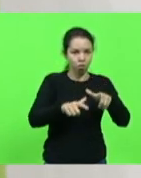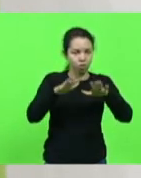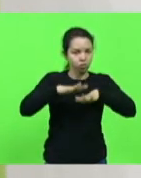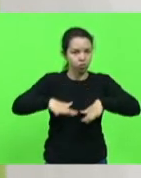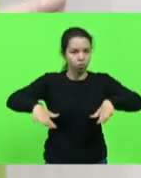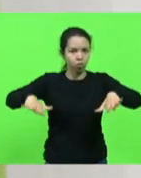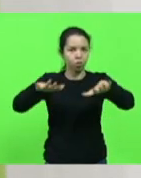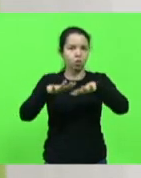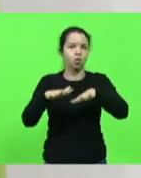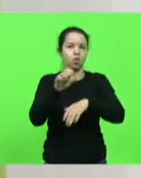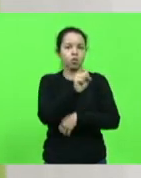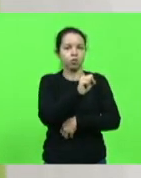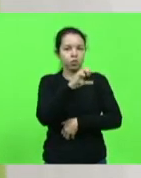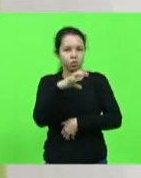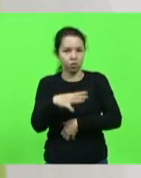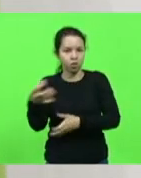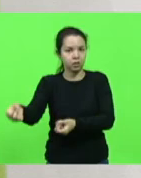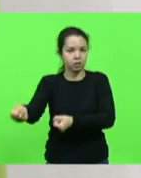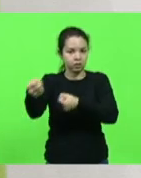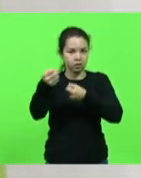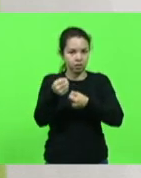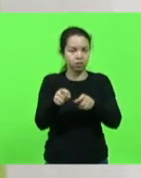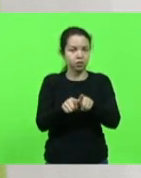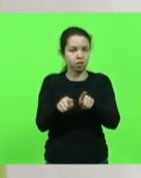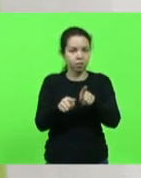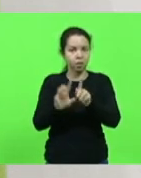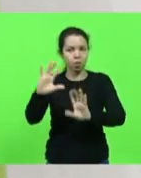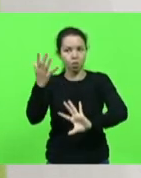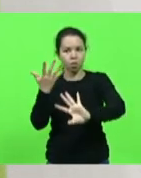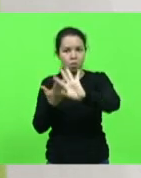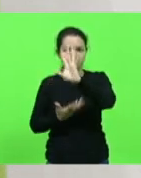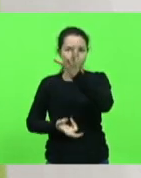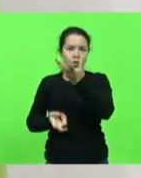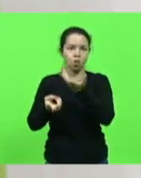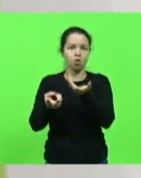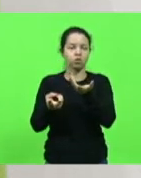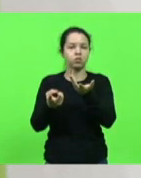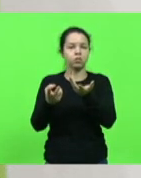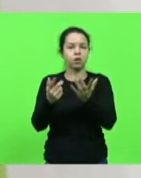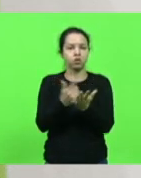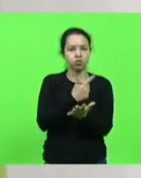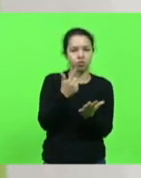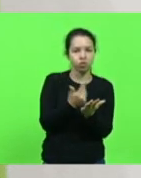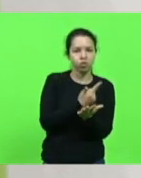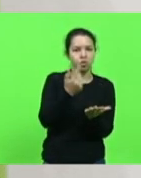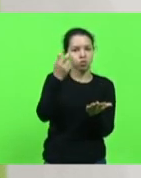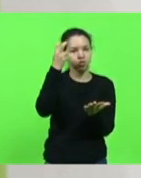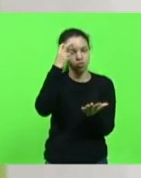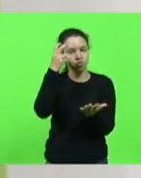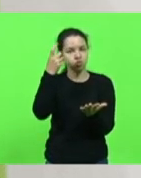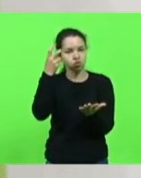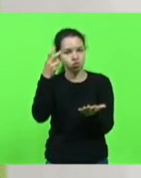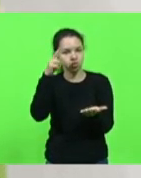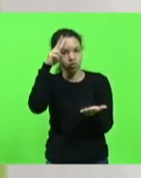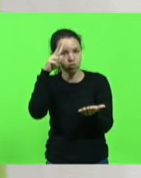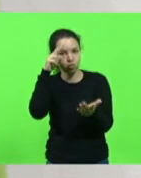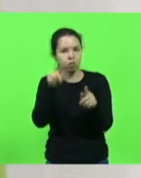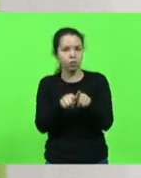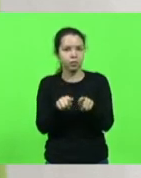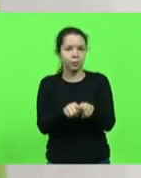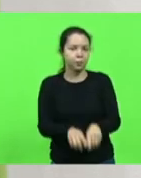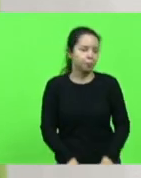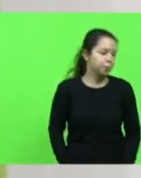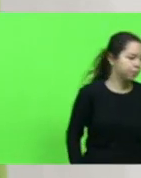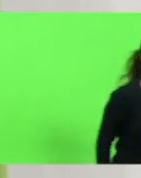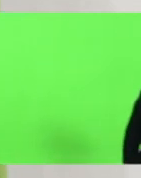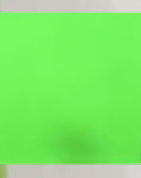Santa Catarina e trazendo também os fatos literários, culturais, artísticos, históricos, né, que ocorram nos mais diferentes